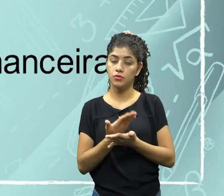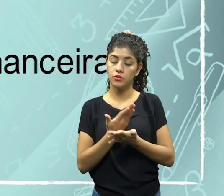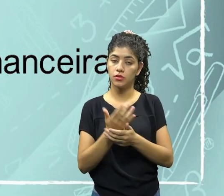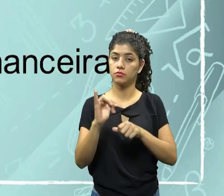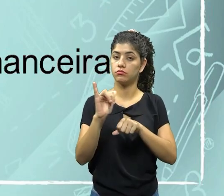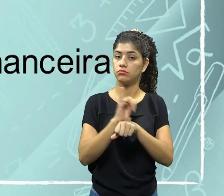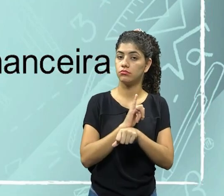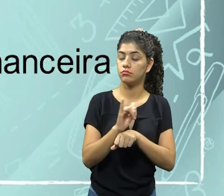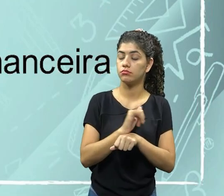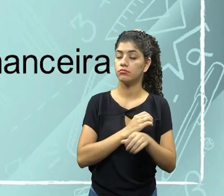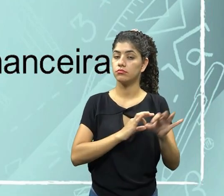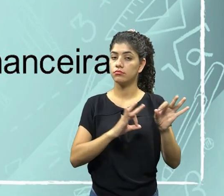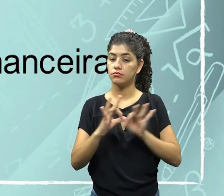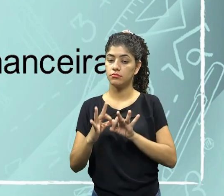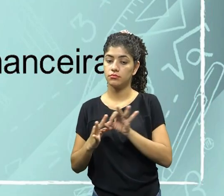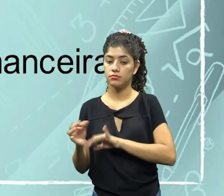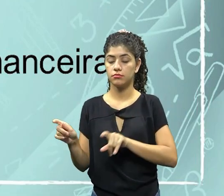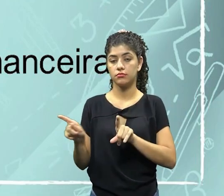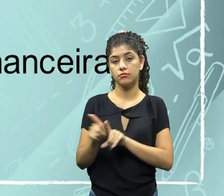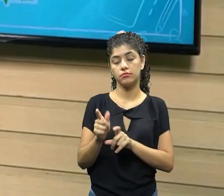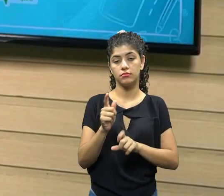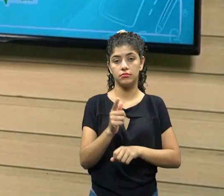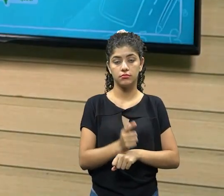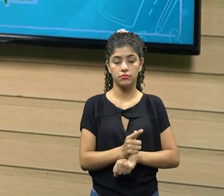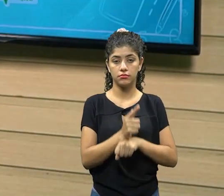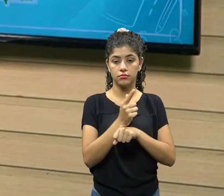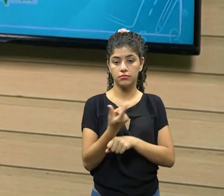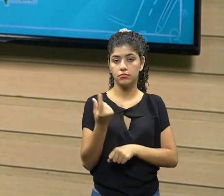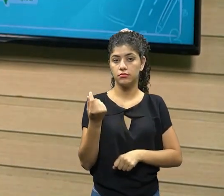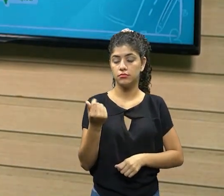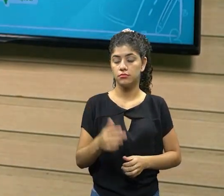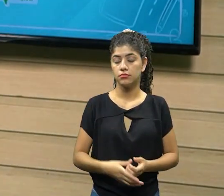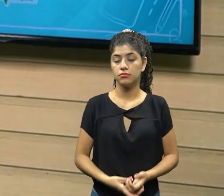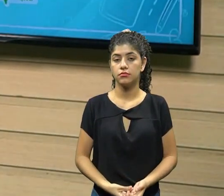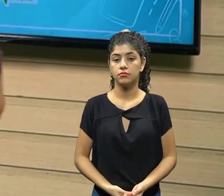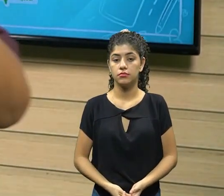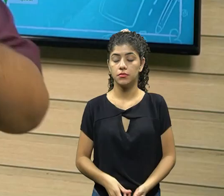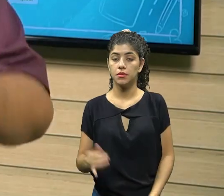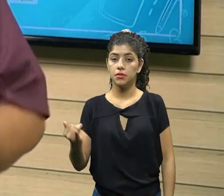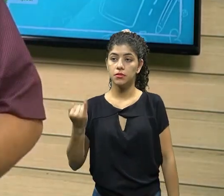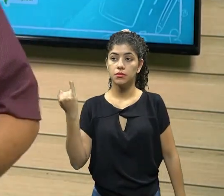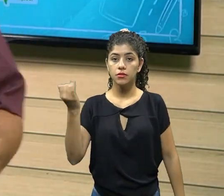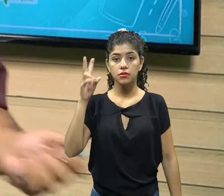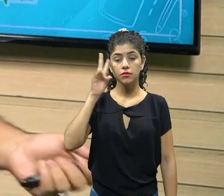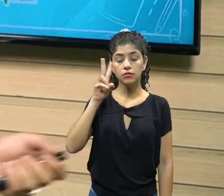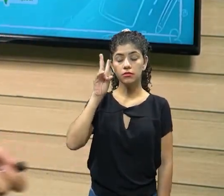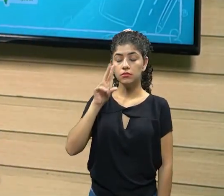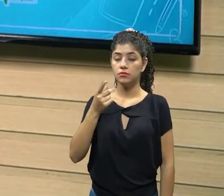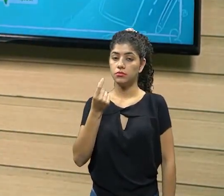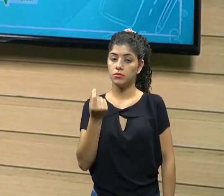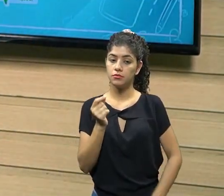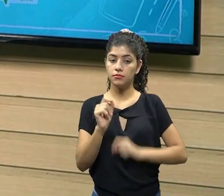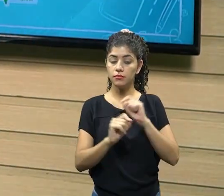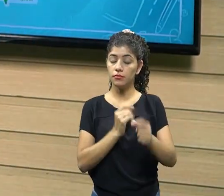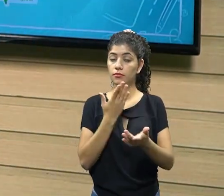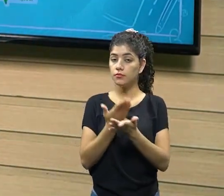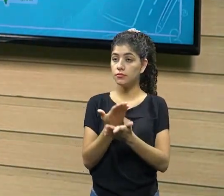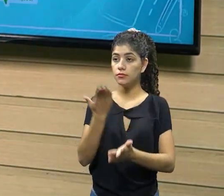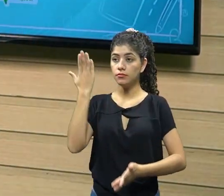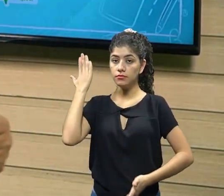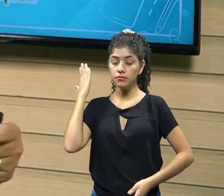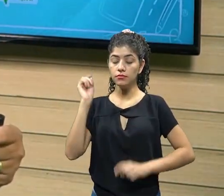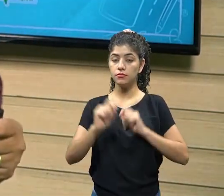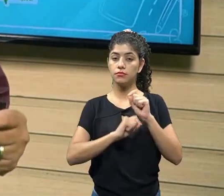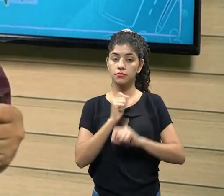e gestão financeira, tá bom? É muito importante a gente relembrar um pouquinho o que nós falamos na aula passada. Nós falamos